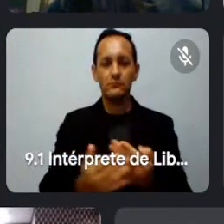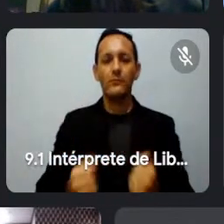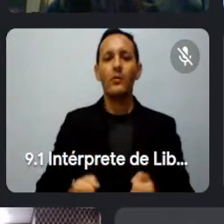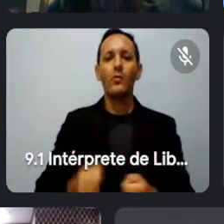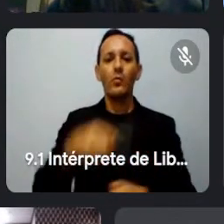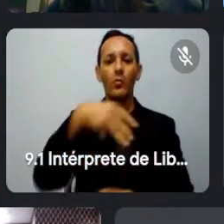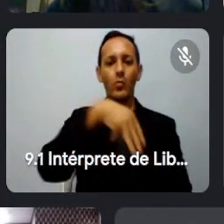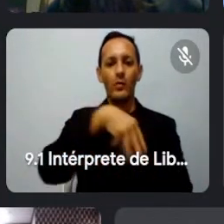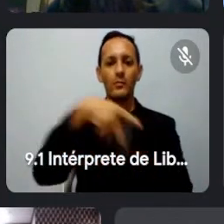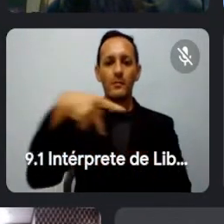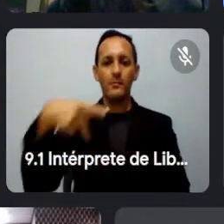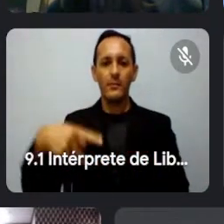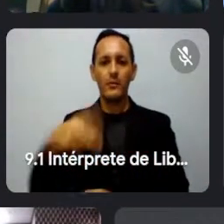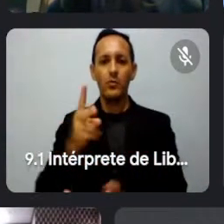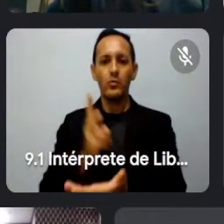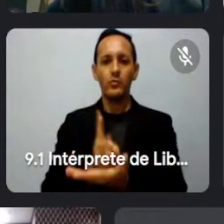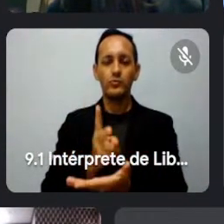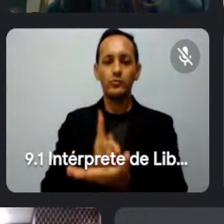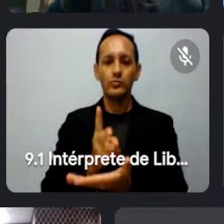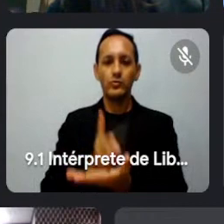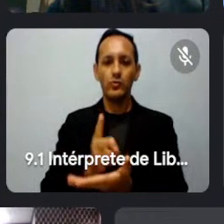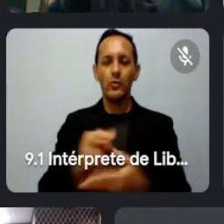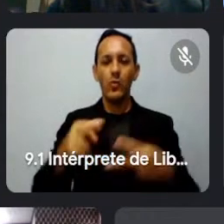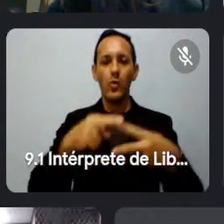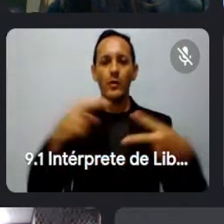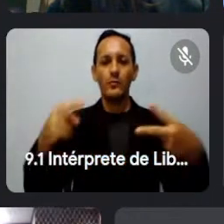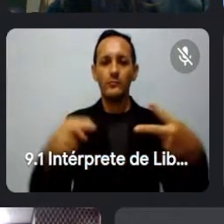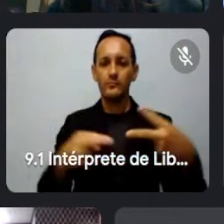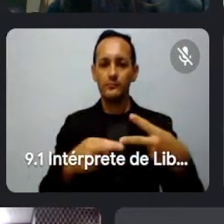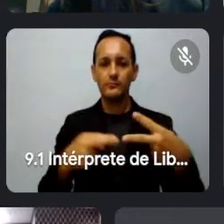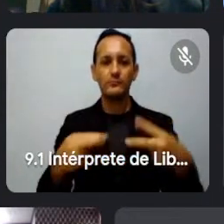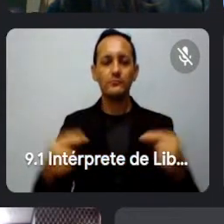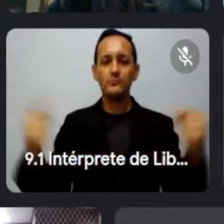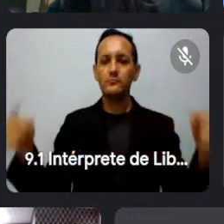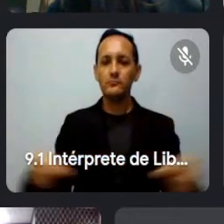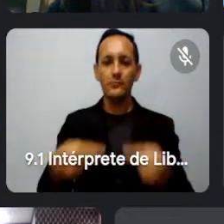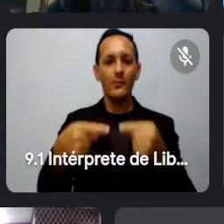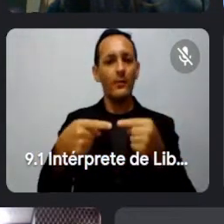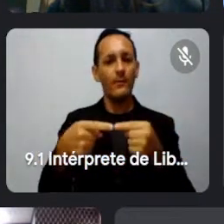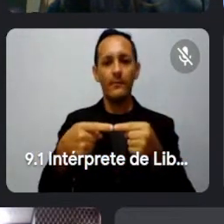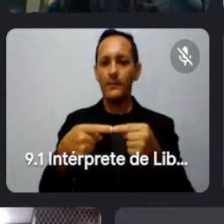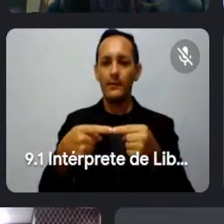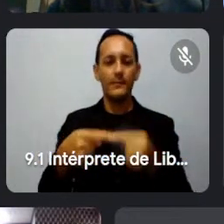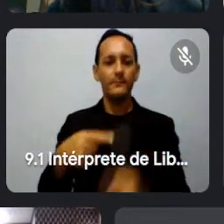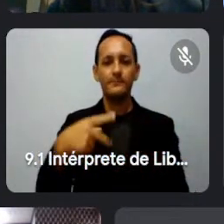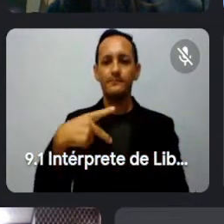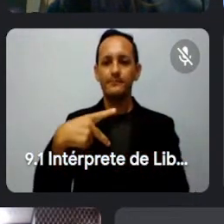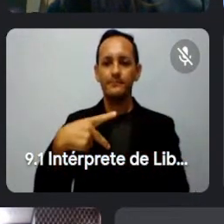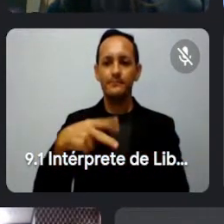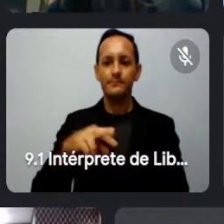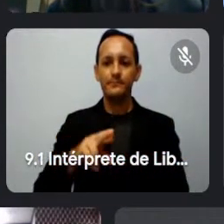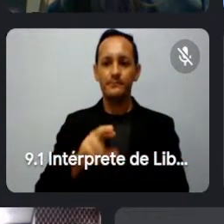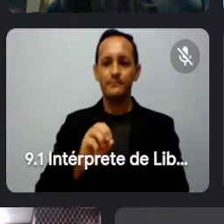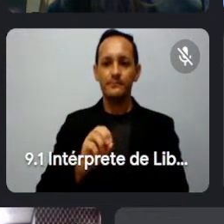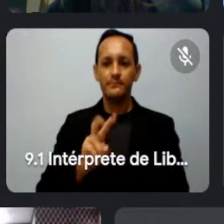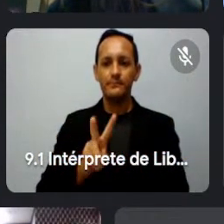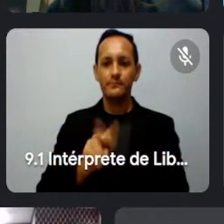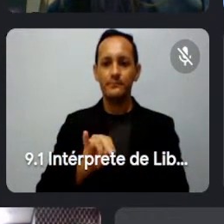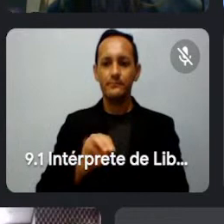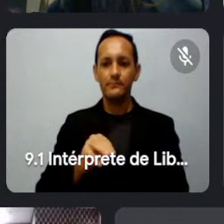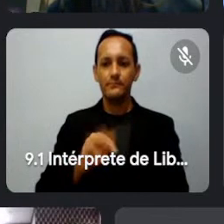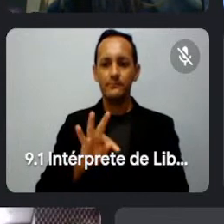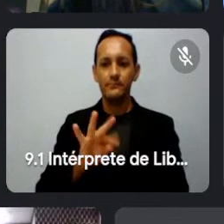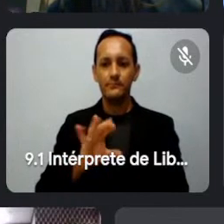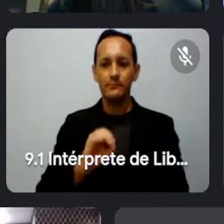o recurso não merece provimento como bem salientado pelo eu tô masano é a prova testemunhal